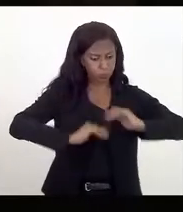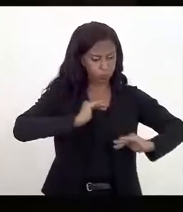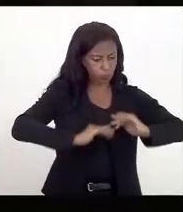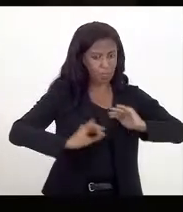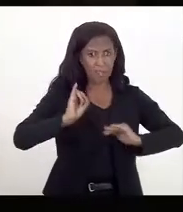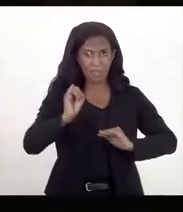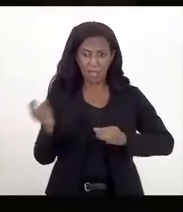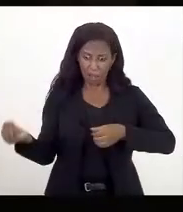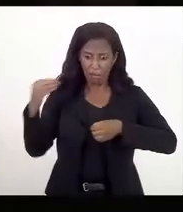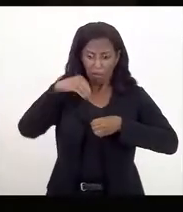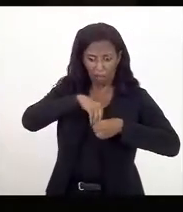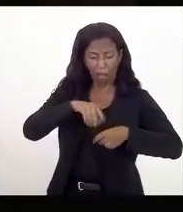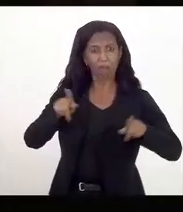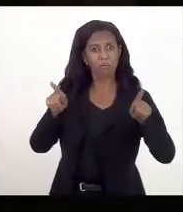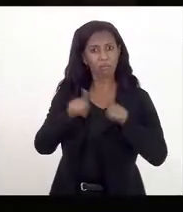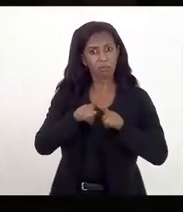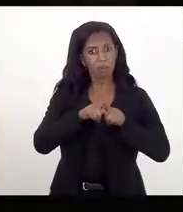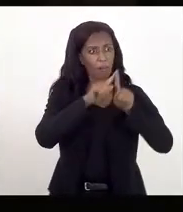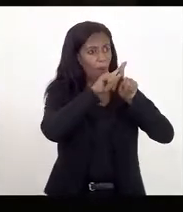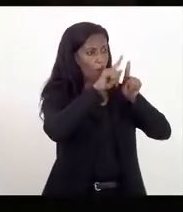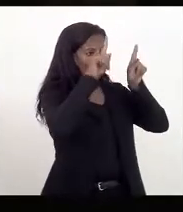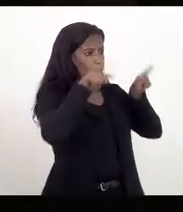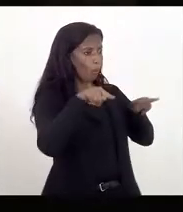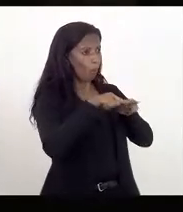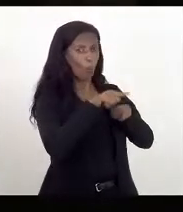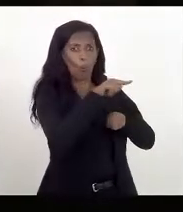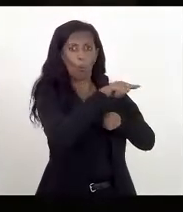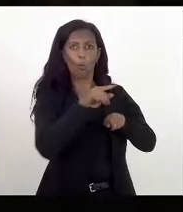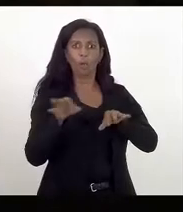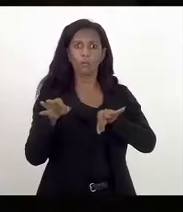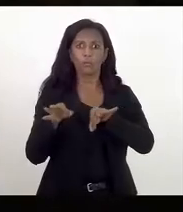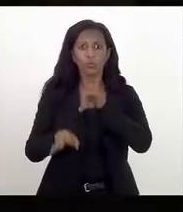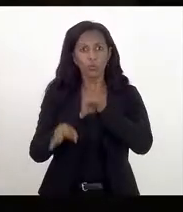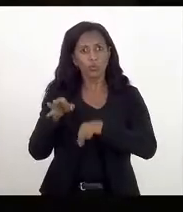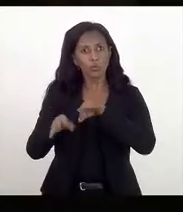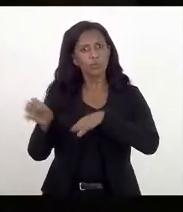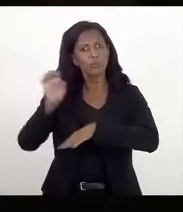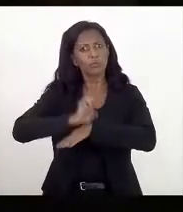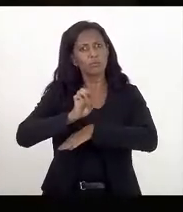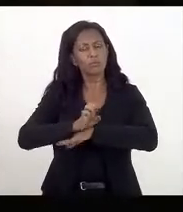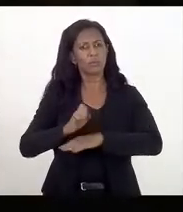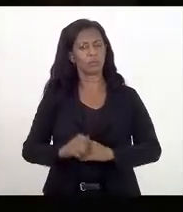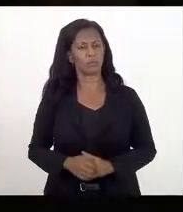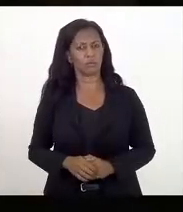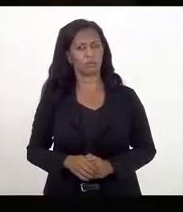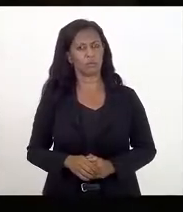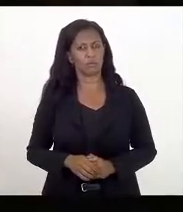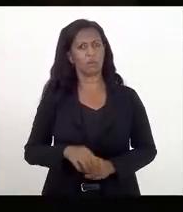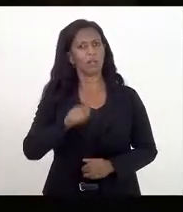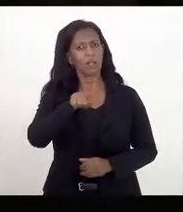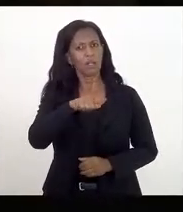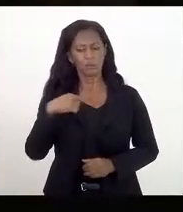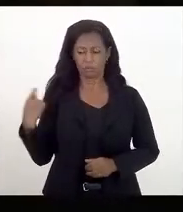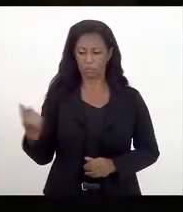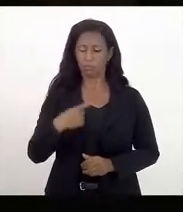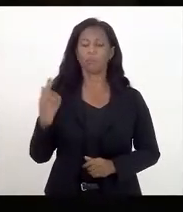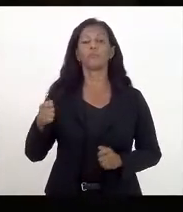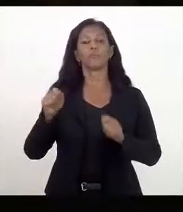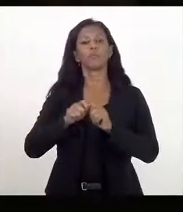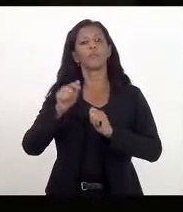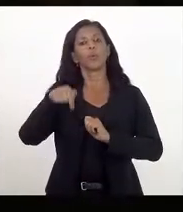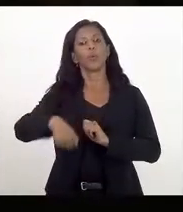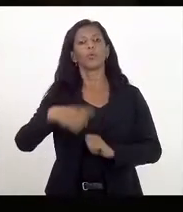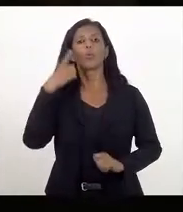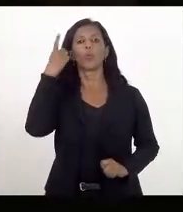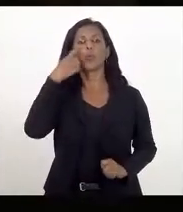parte também do quadro do sistema de justiça do nosso Estado? Isso que nós estamos fazendo aqui hoje, deputados e